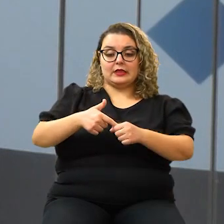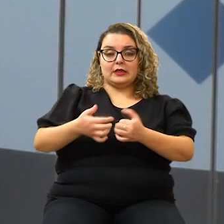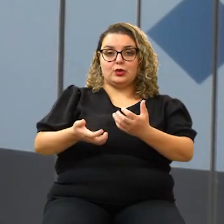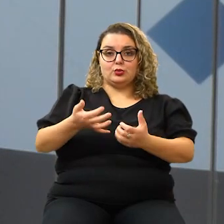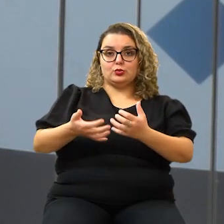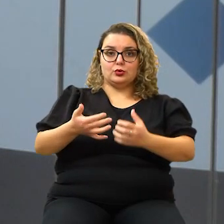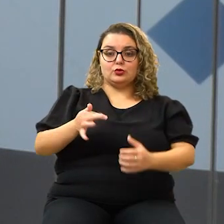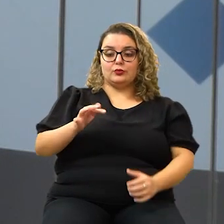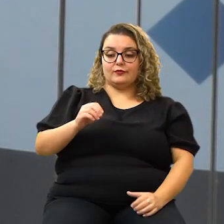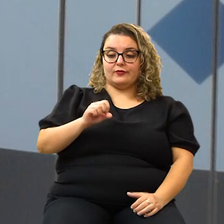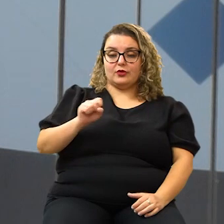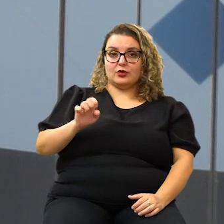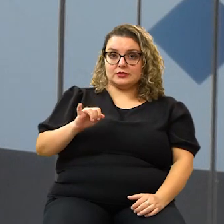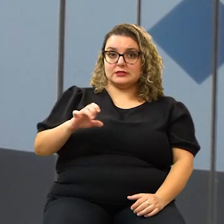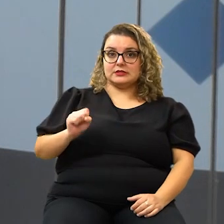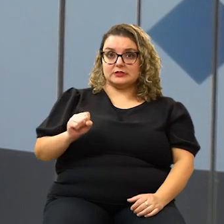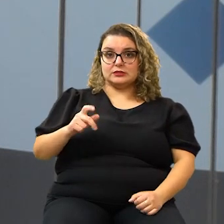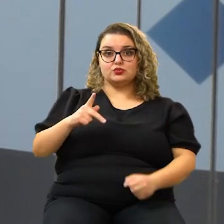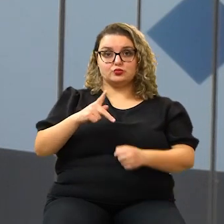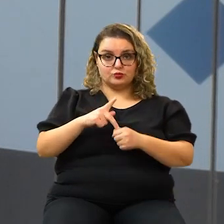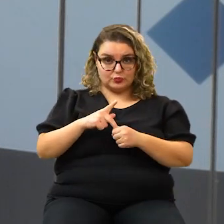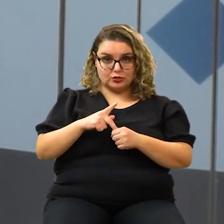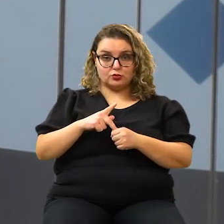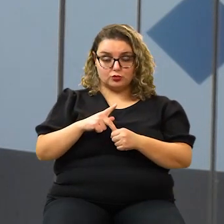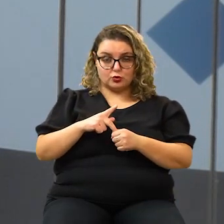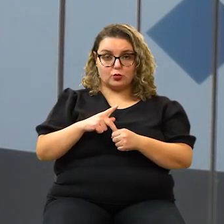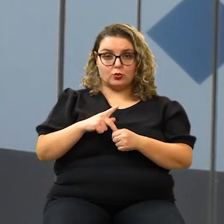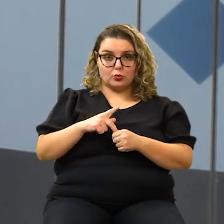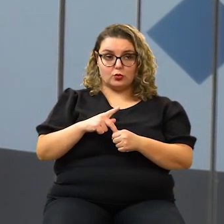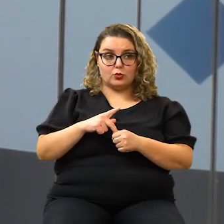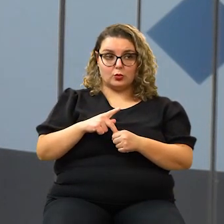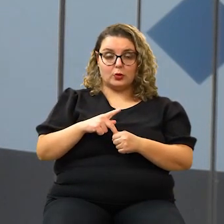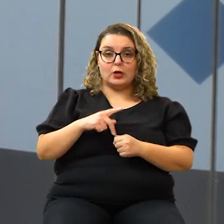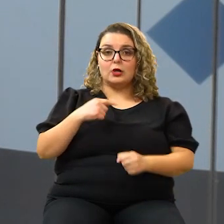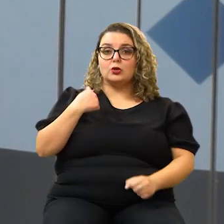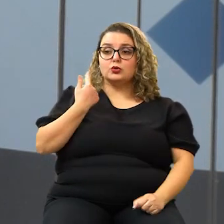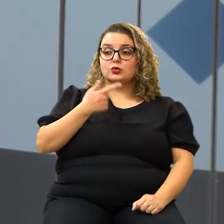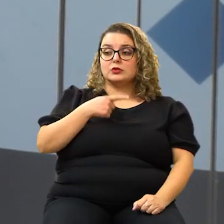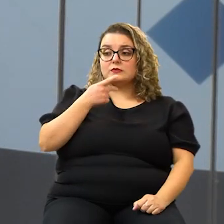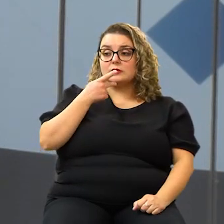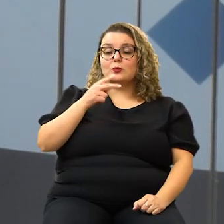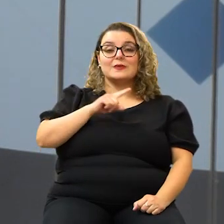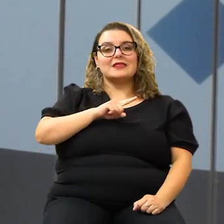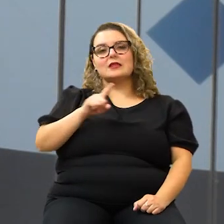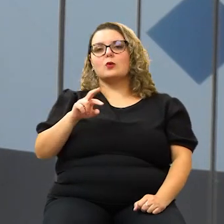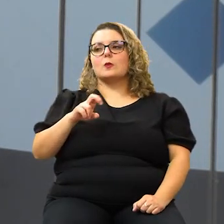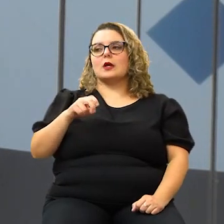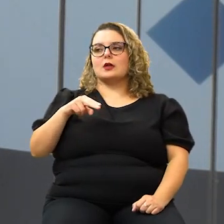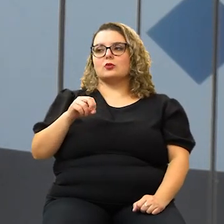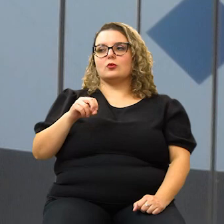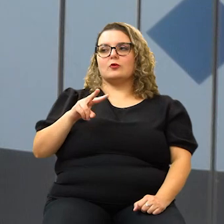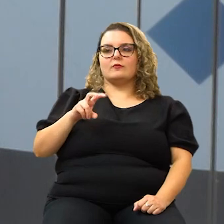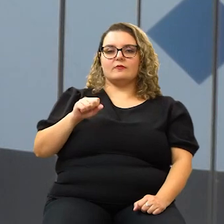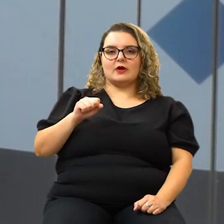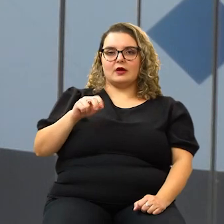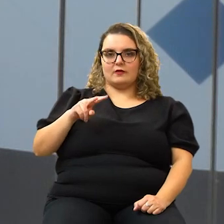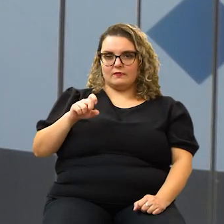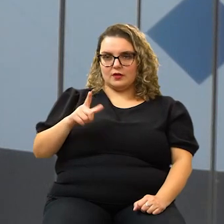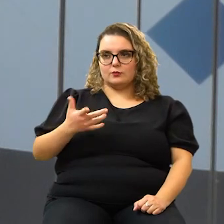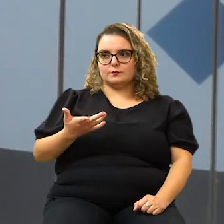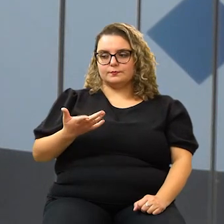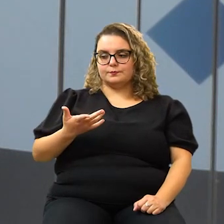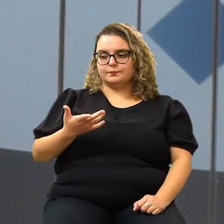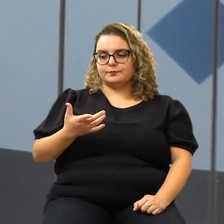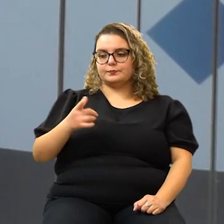combustíveis fósseis, nos combustíveis, a gente chama de os não renováveis, né?